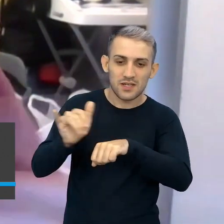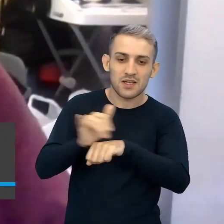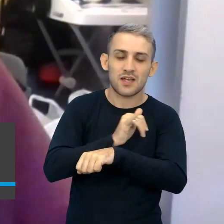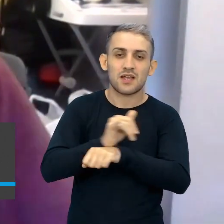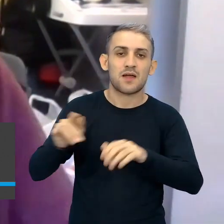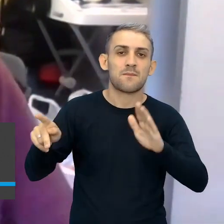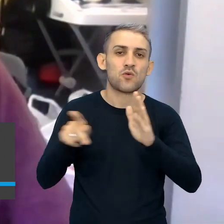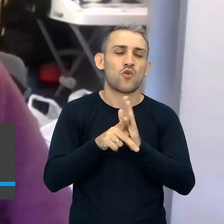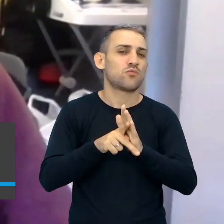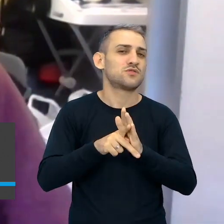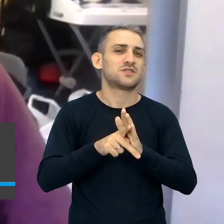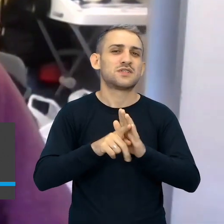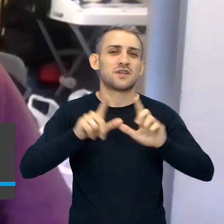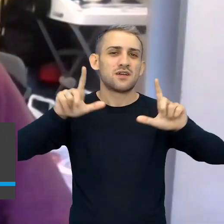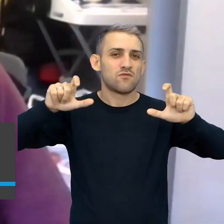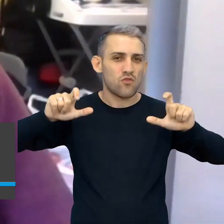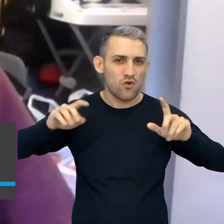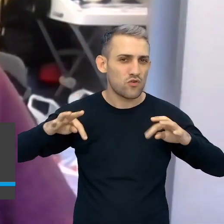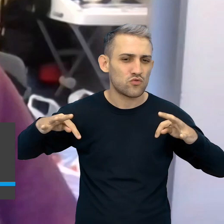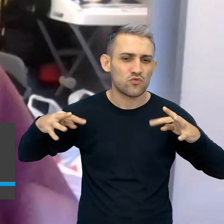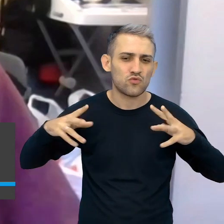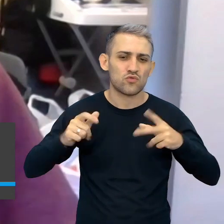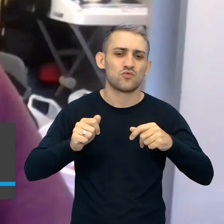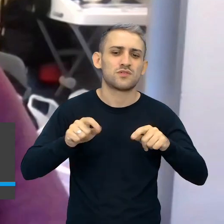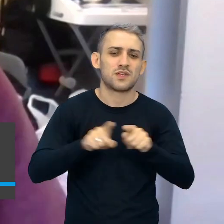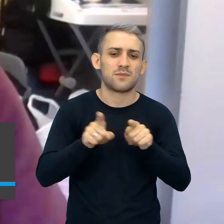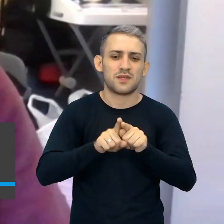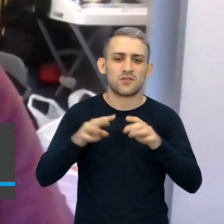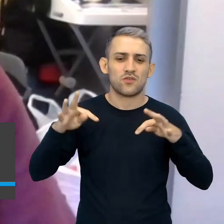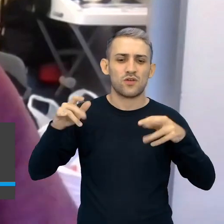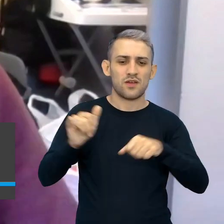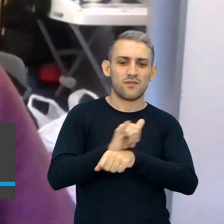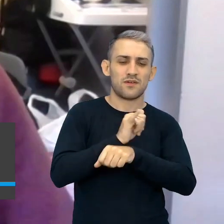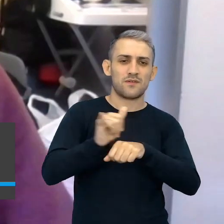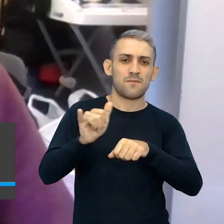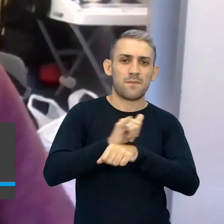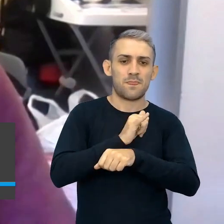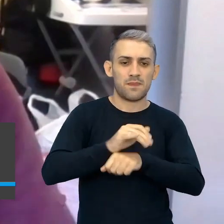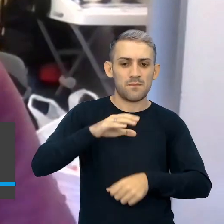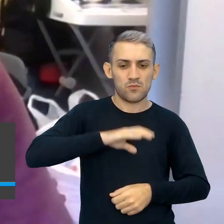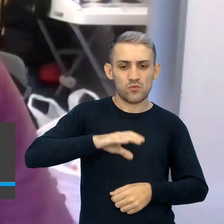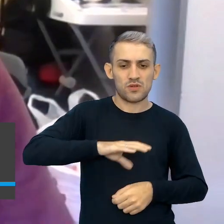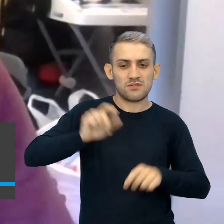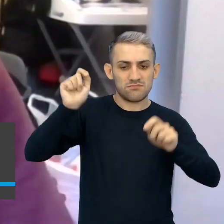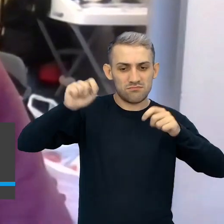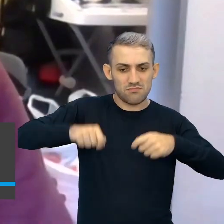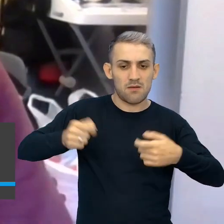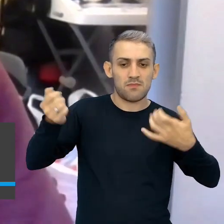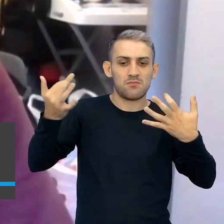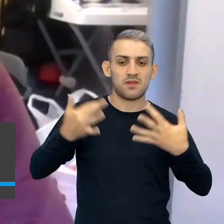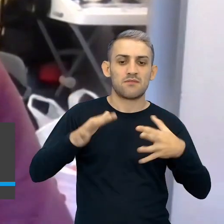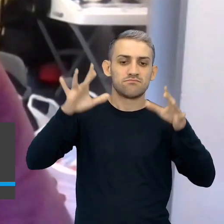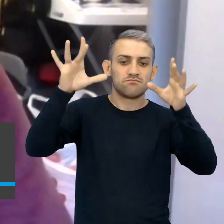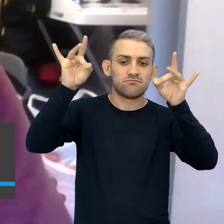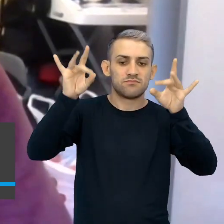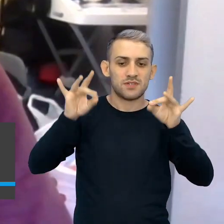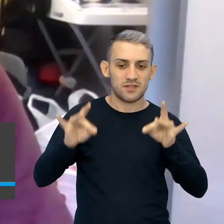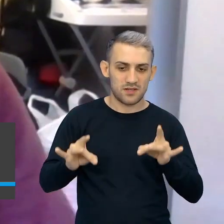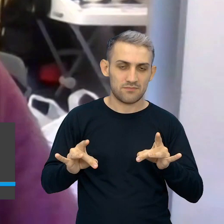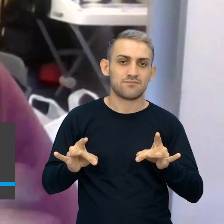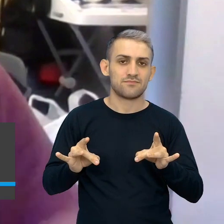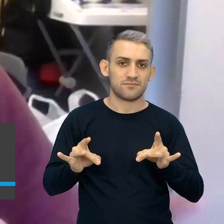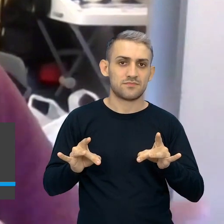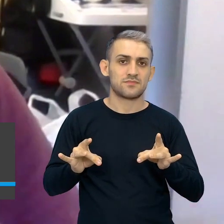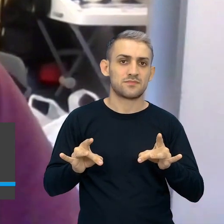as figuras de linguagem, todas as ferramentas da linguagem portuguesa, para conseguir passar aquela mensagem de outra forma.